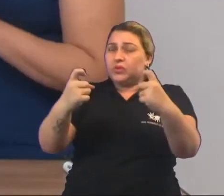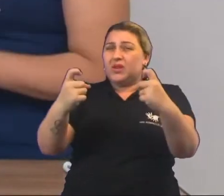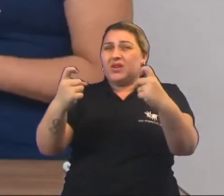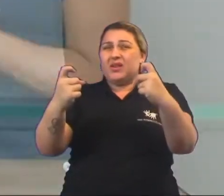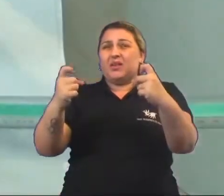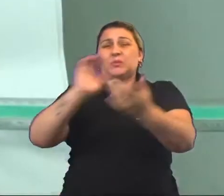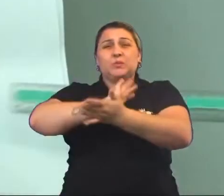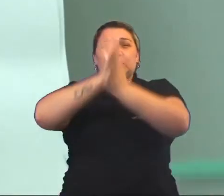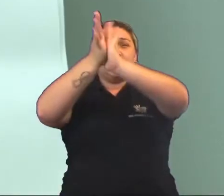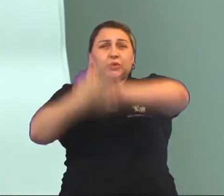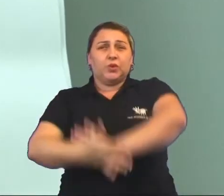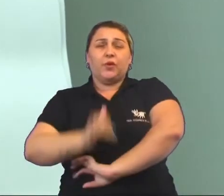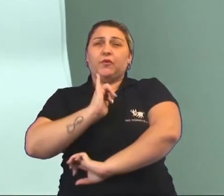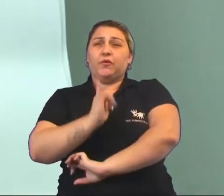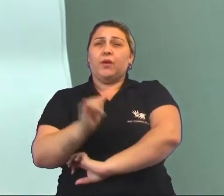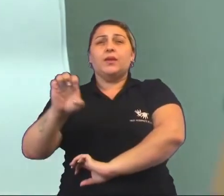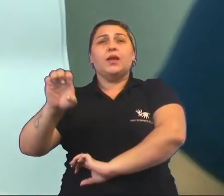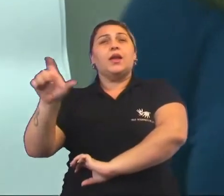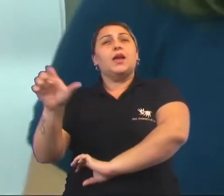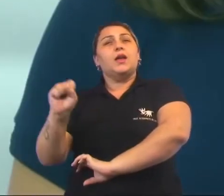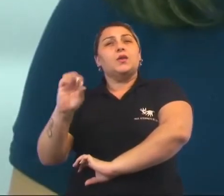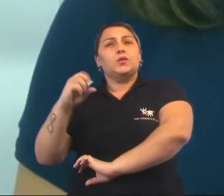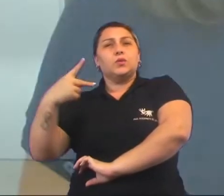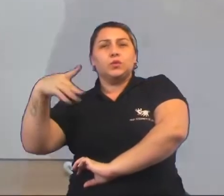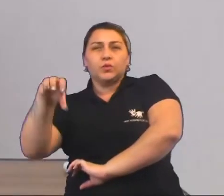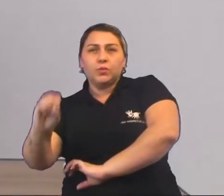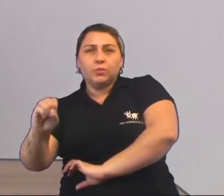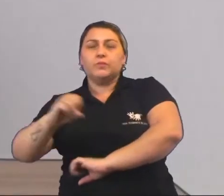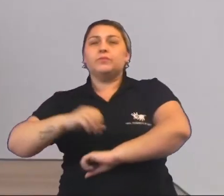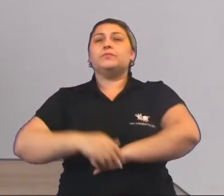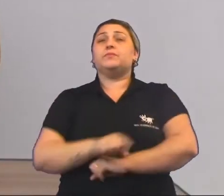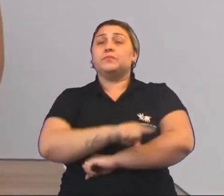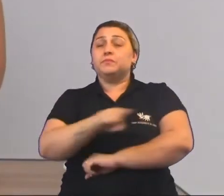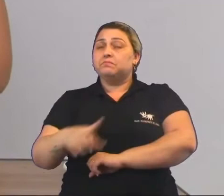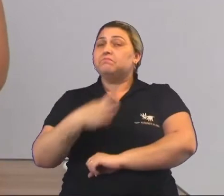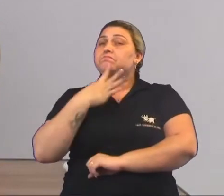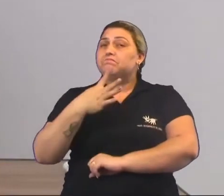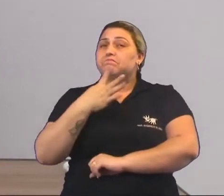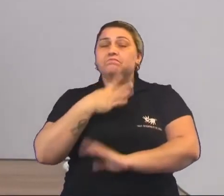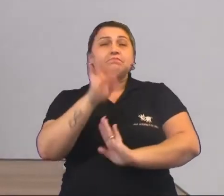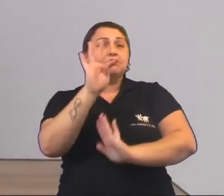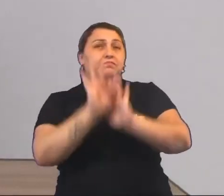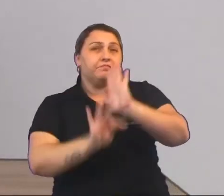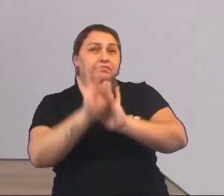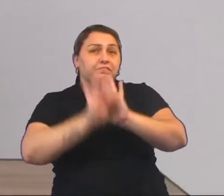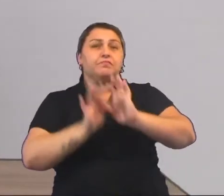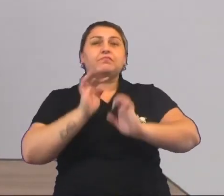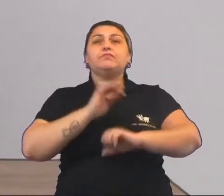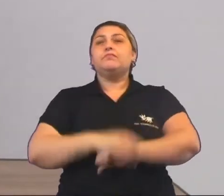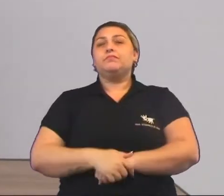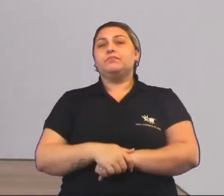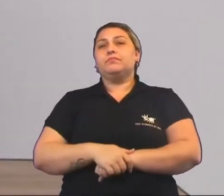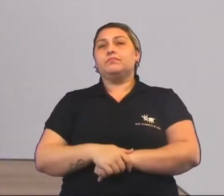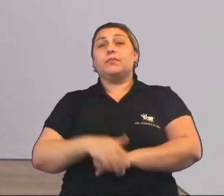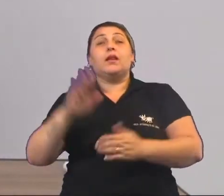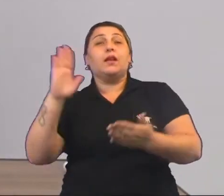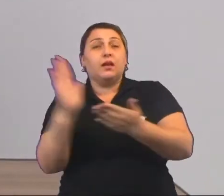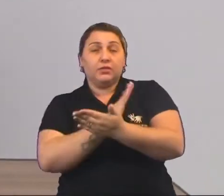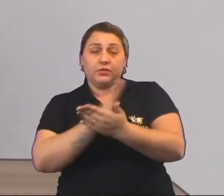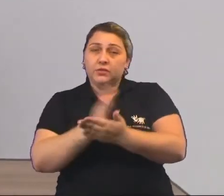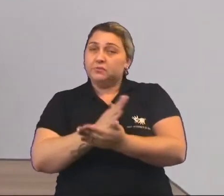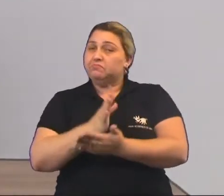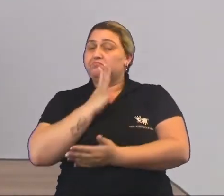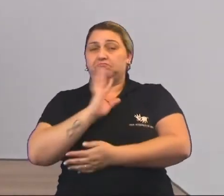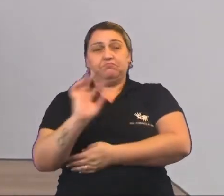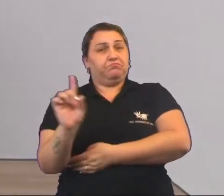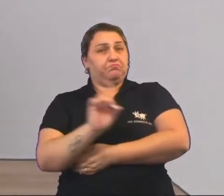arruína. Fábula de Esopo. E aí, turminha, vocês conheciam esse texto? Talvez alguns de vocês